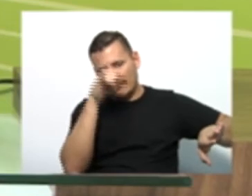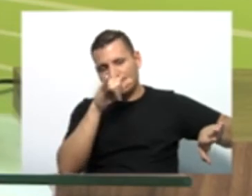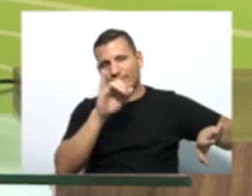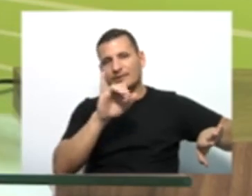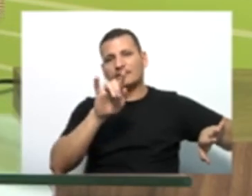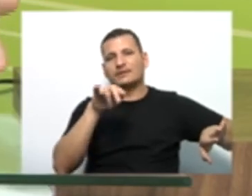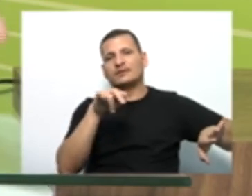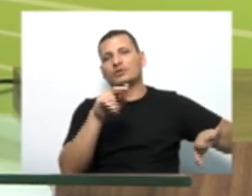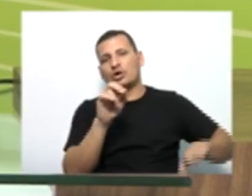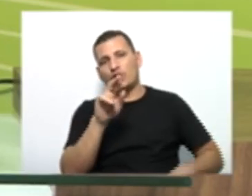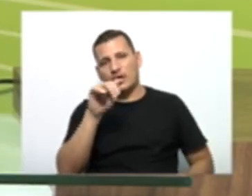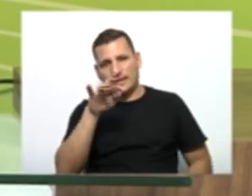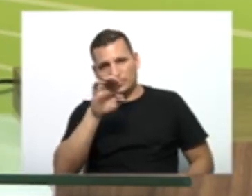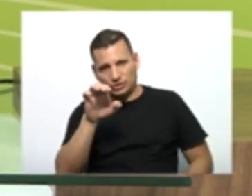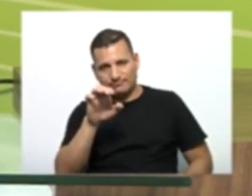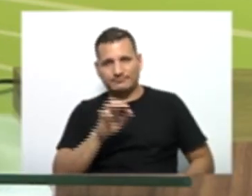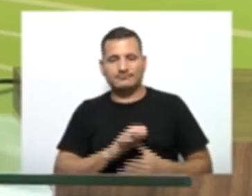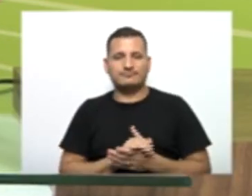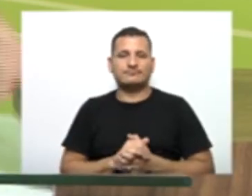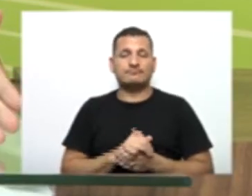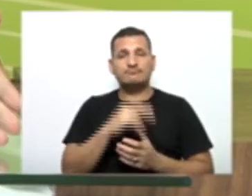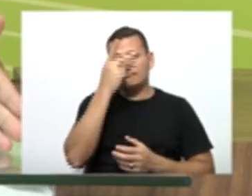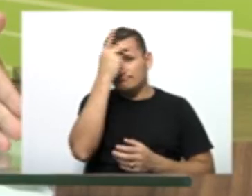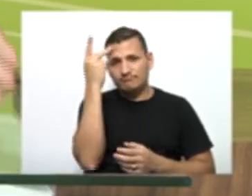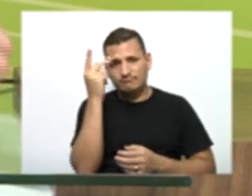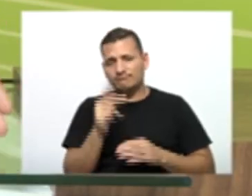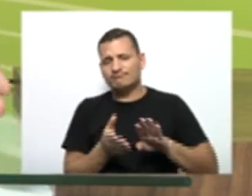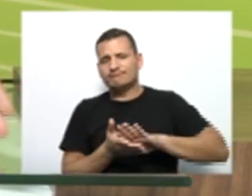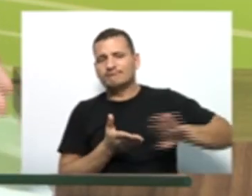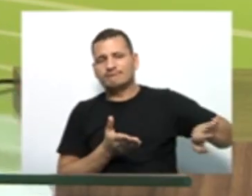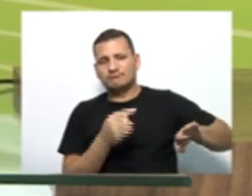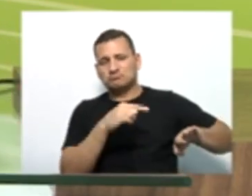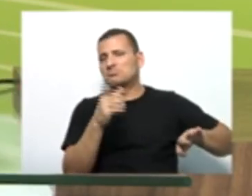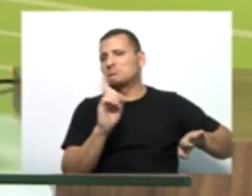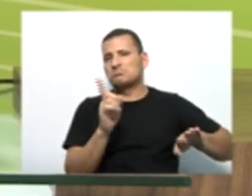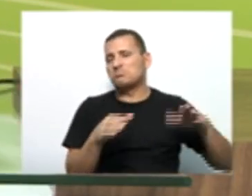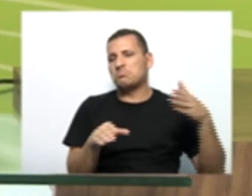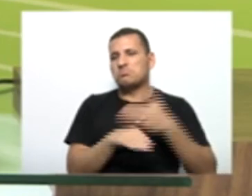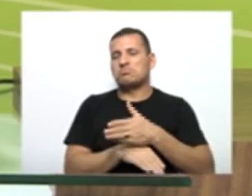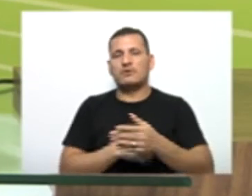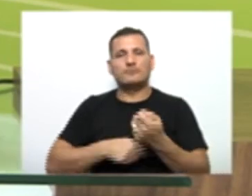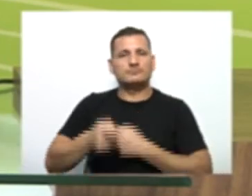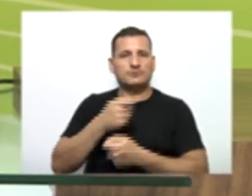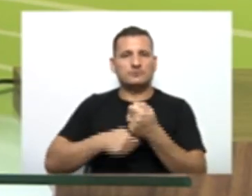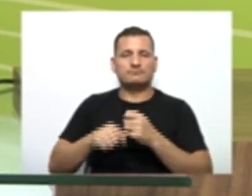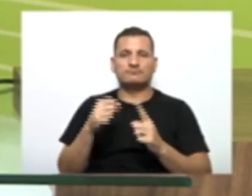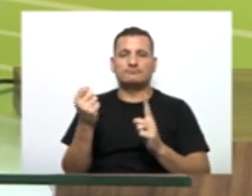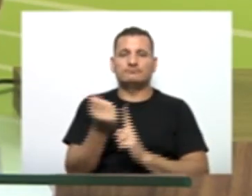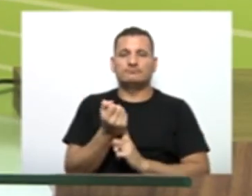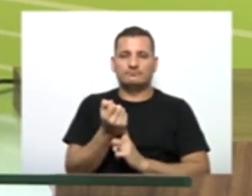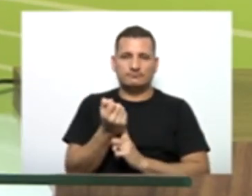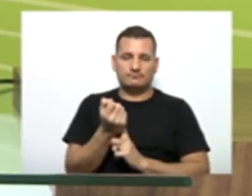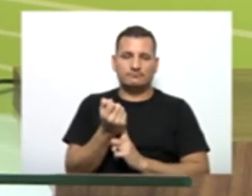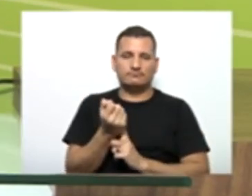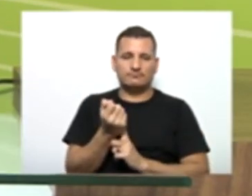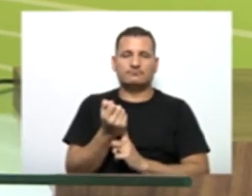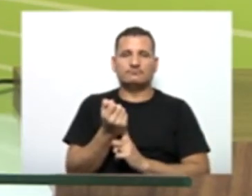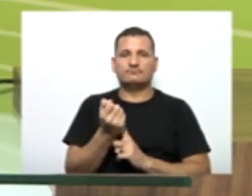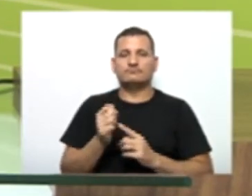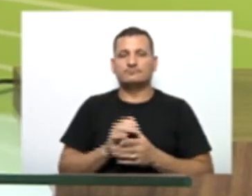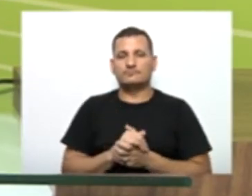não participavam, que eles podiam participar e deixavam de exercer a sua cidadania, eles eram